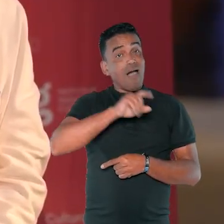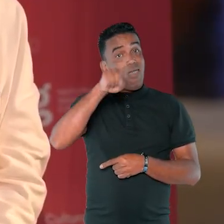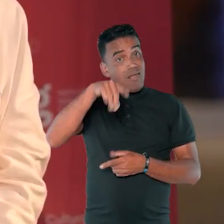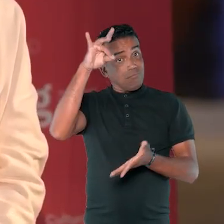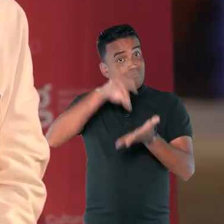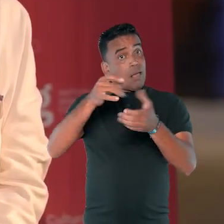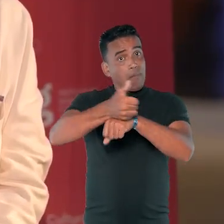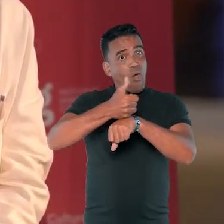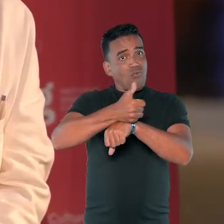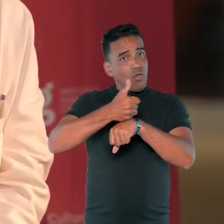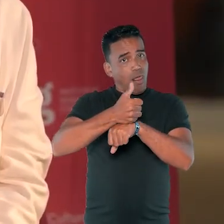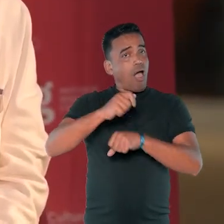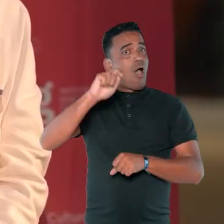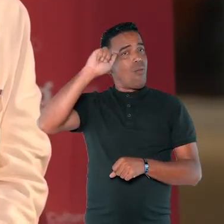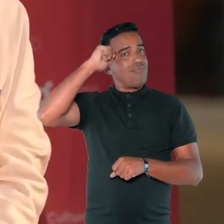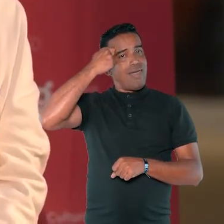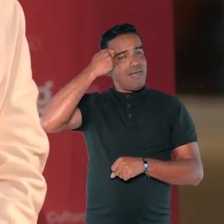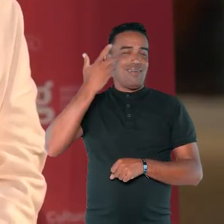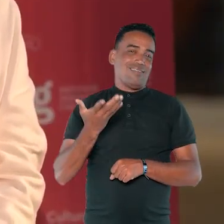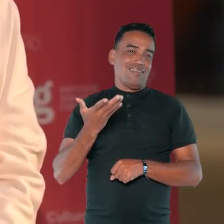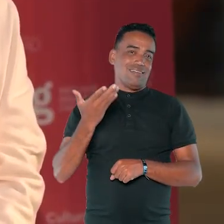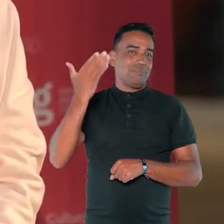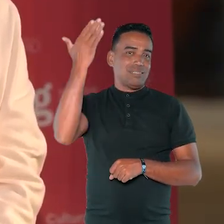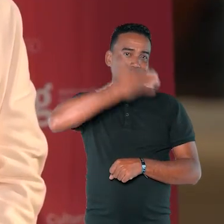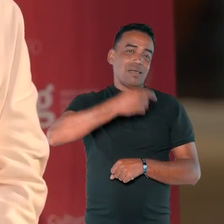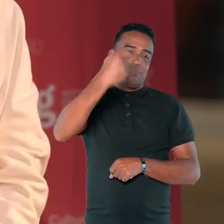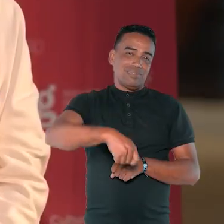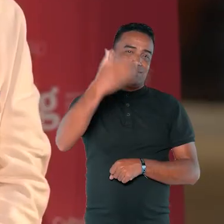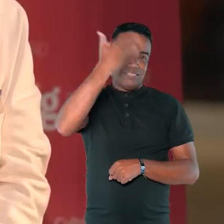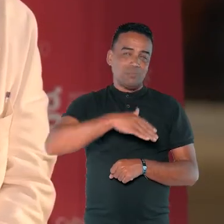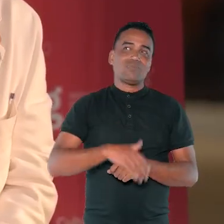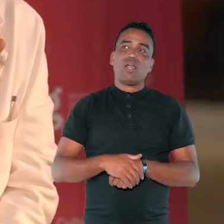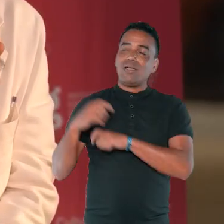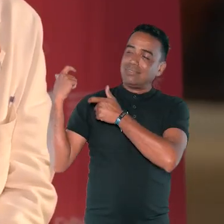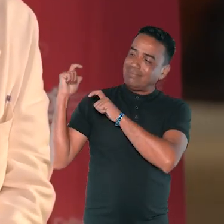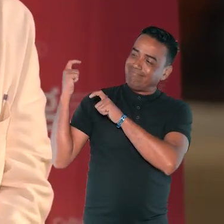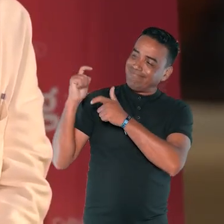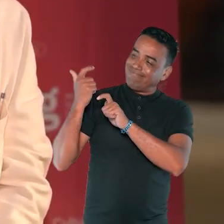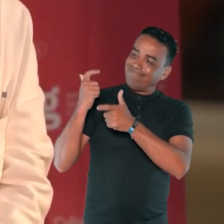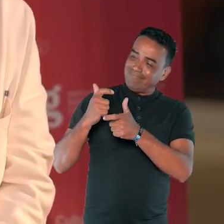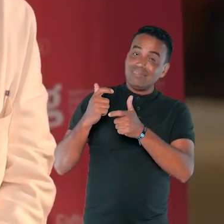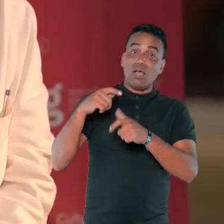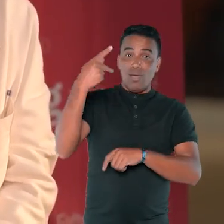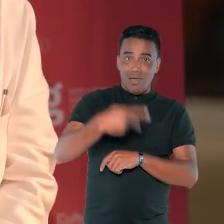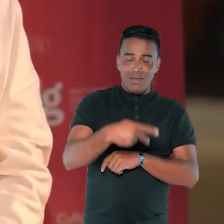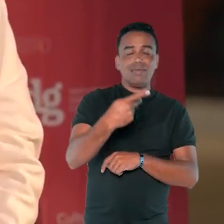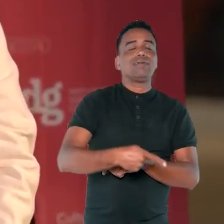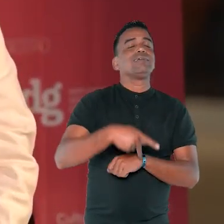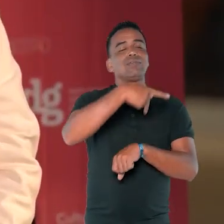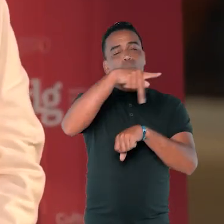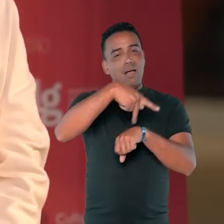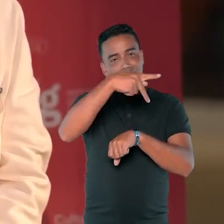médico negro, né? Então, essas heranças, esse é um país que nós